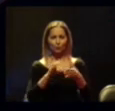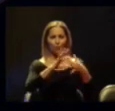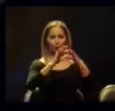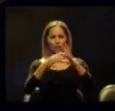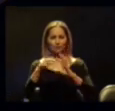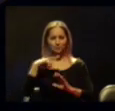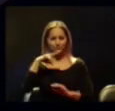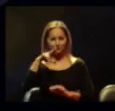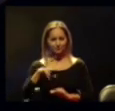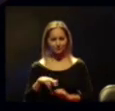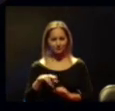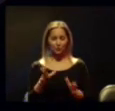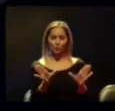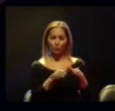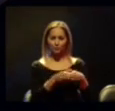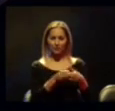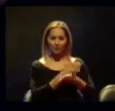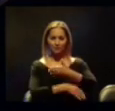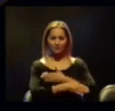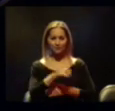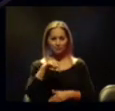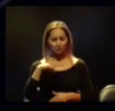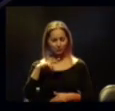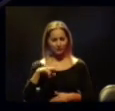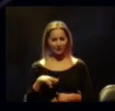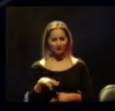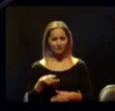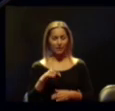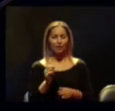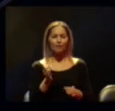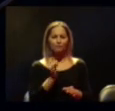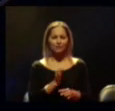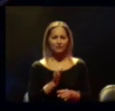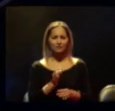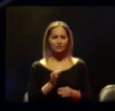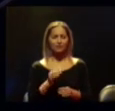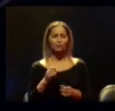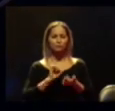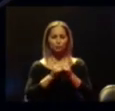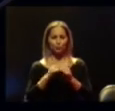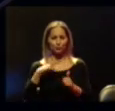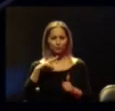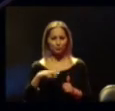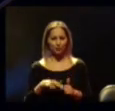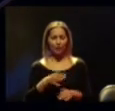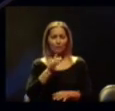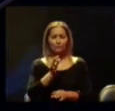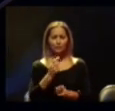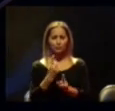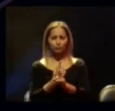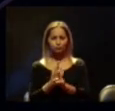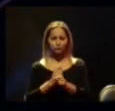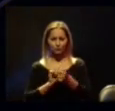de Portugal, o Comitê Paralímpico de Portugal, a Confederação de Desporto de Portugal, federações